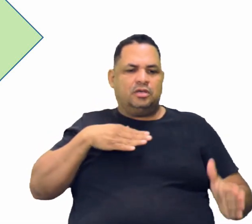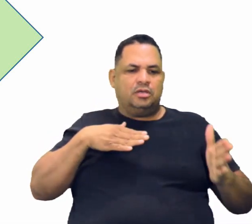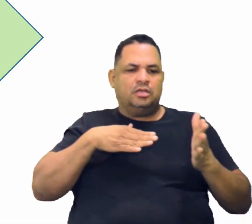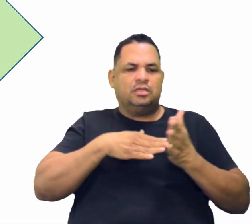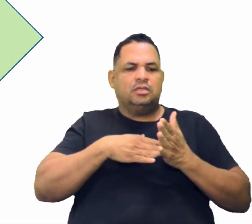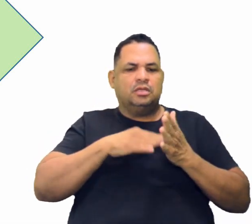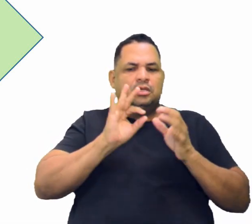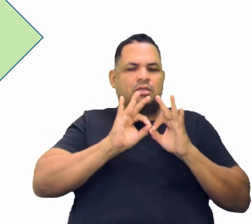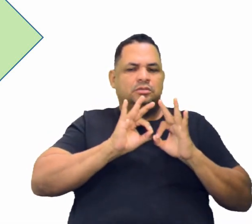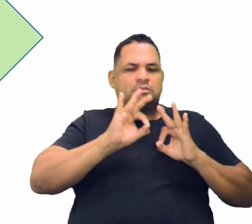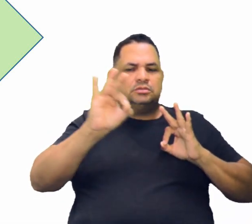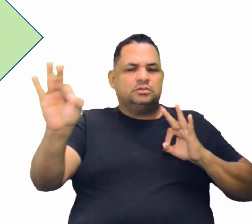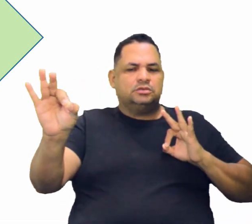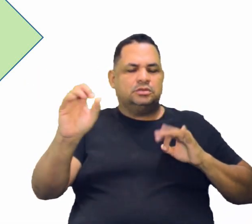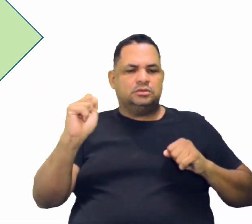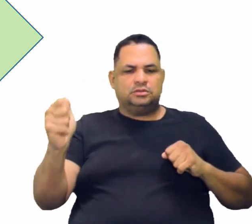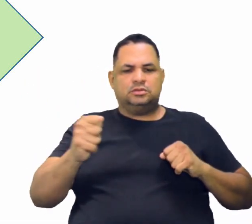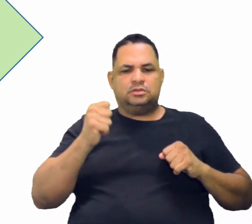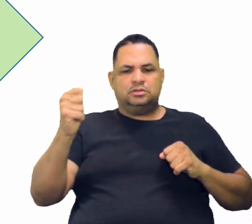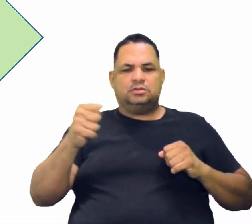medida, né?